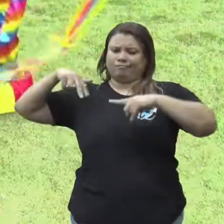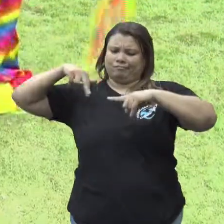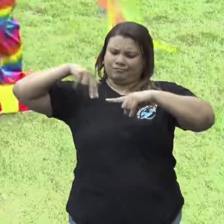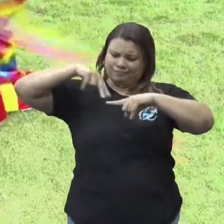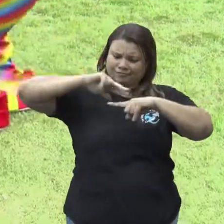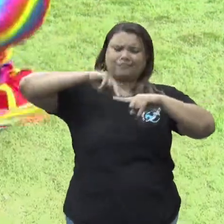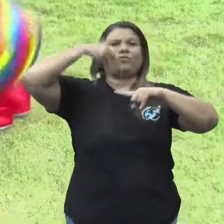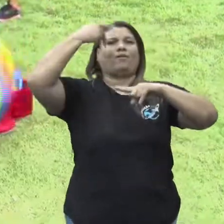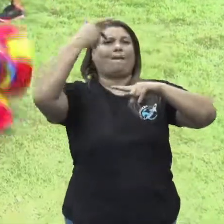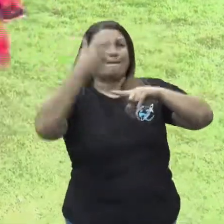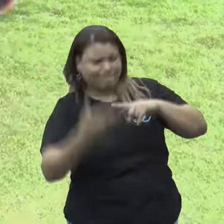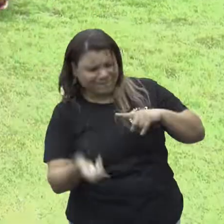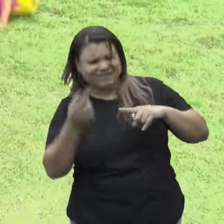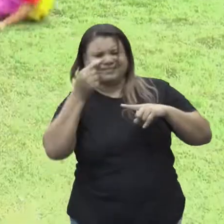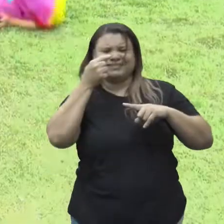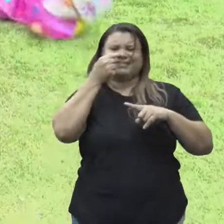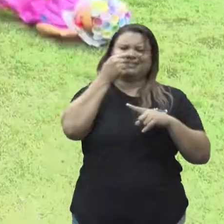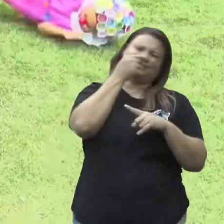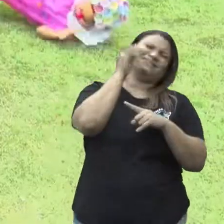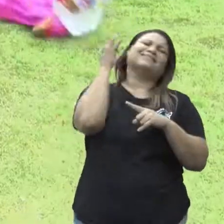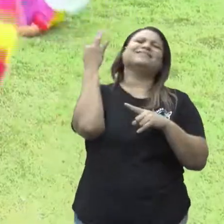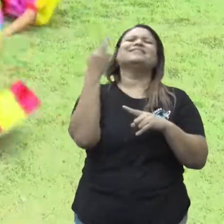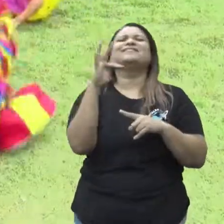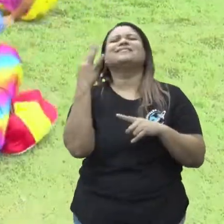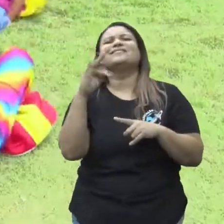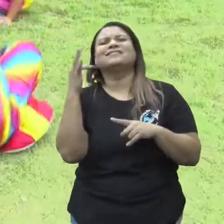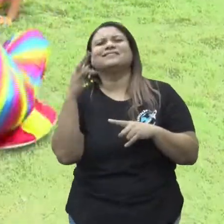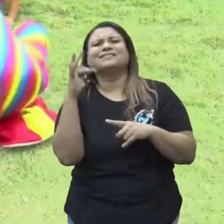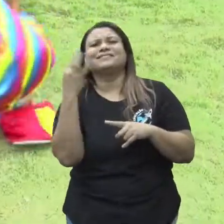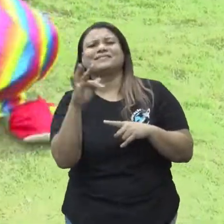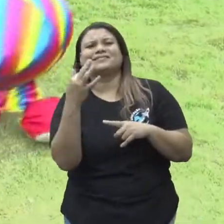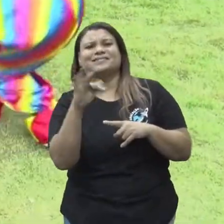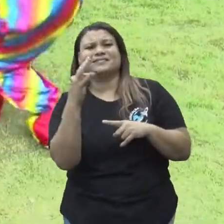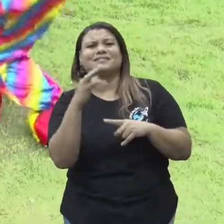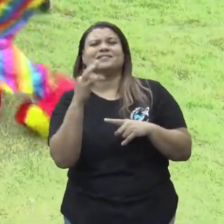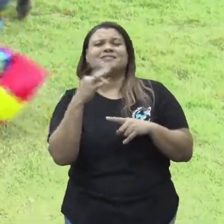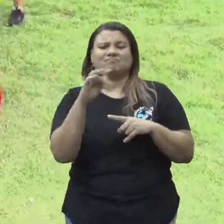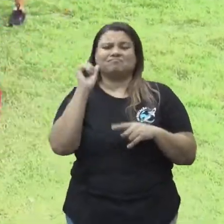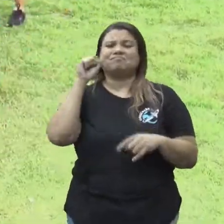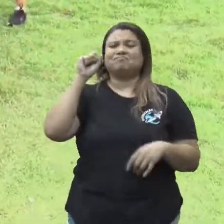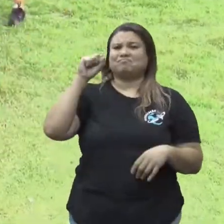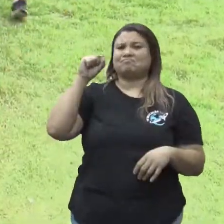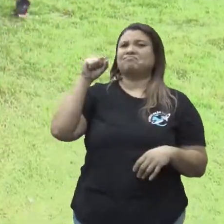fui trapezista, caí do trapézio e quebrei meu nariz.